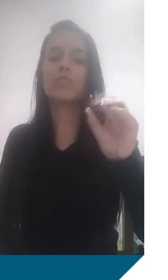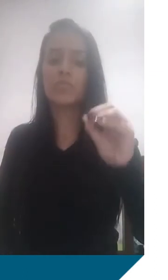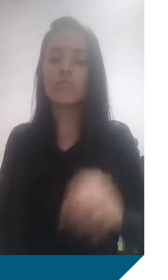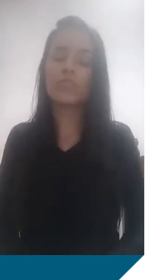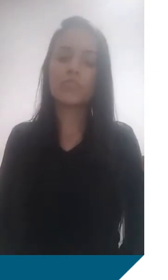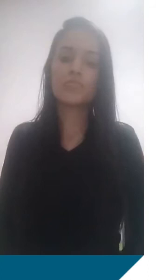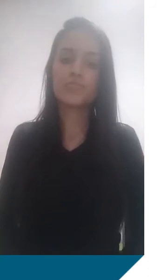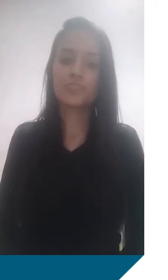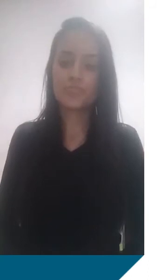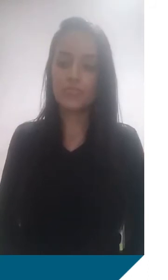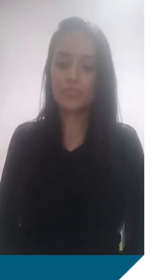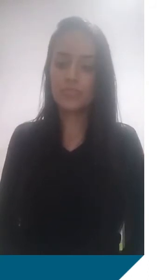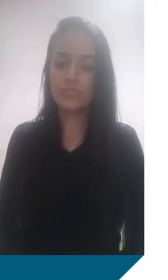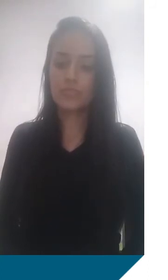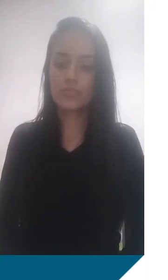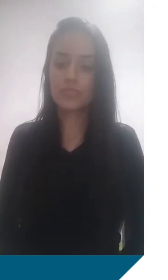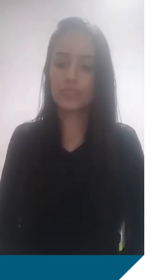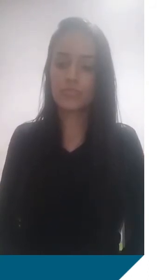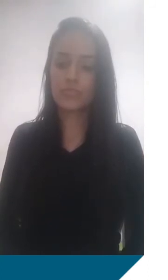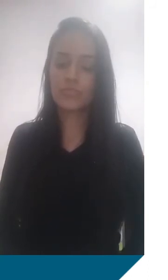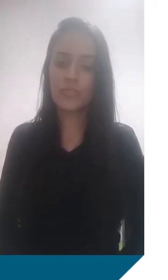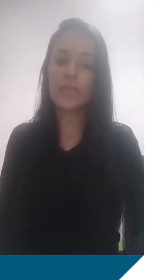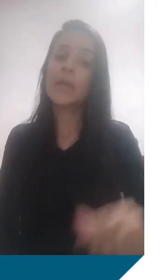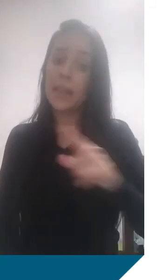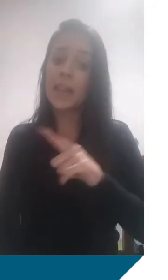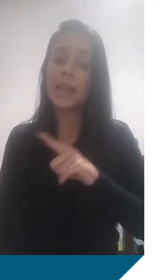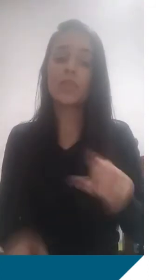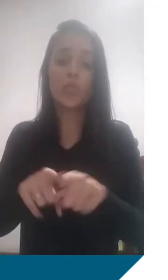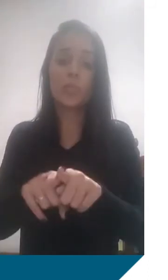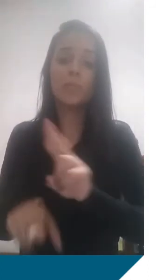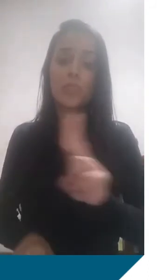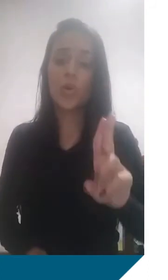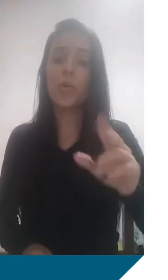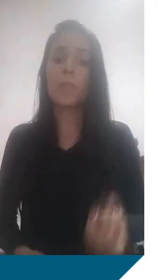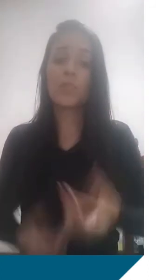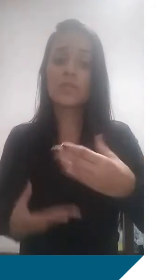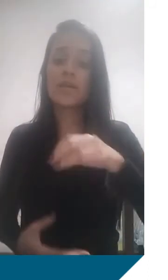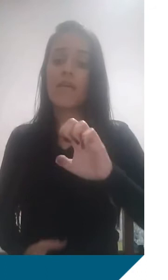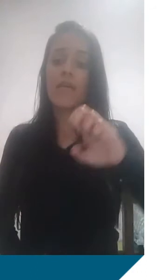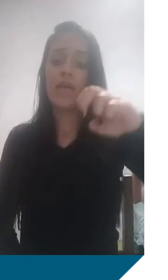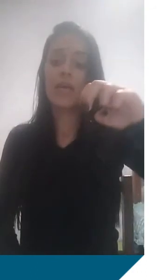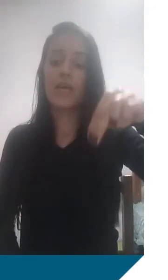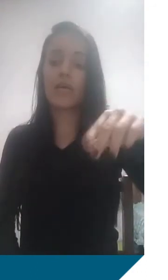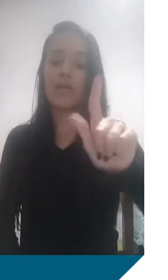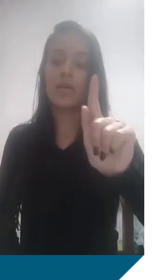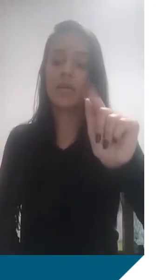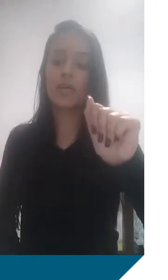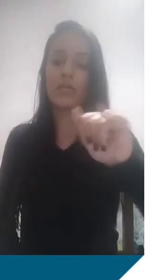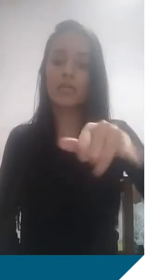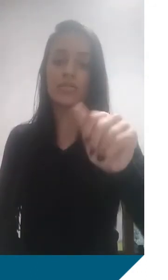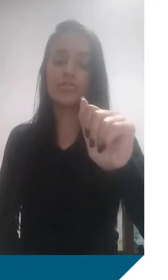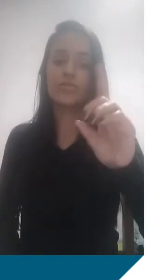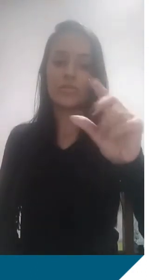ao realismo, também conhecida como poesia engajada. Já tinha ideais democráticos